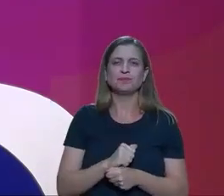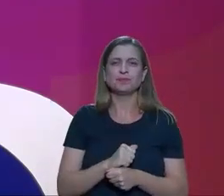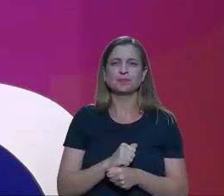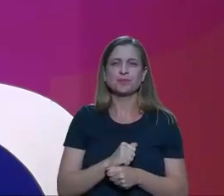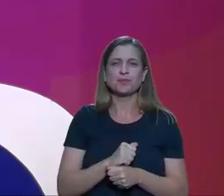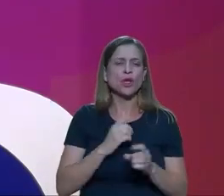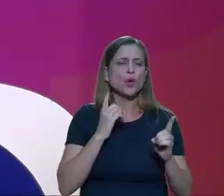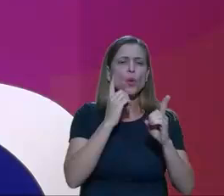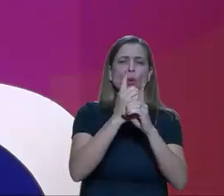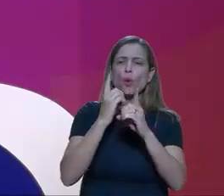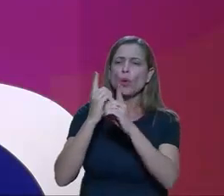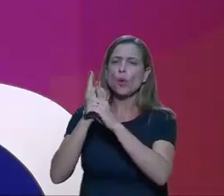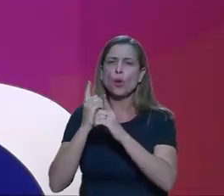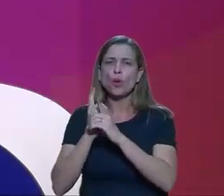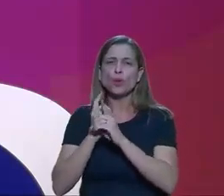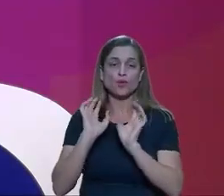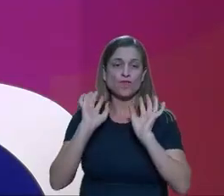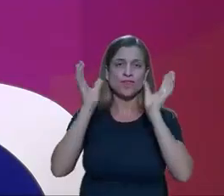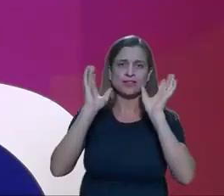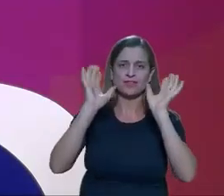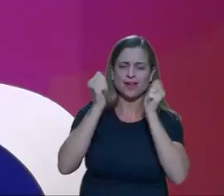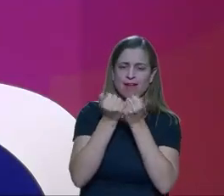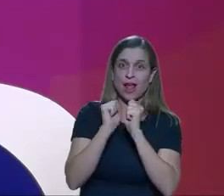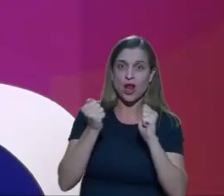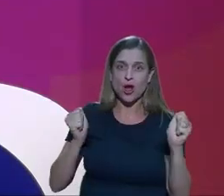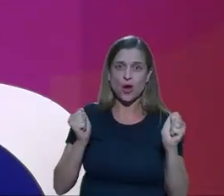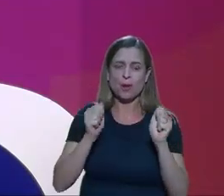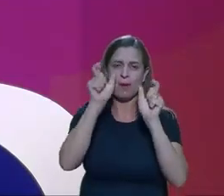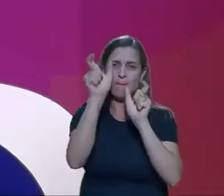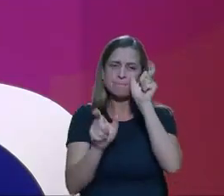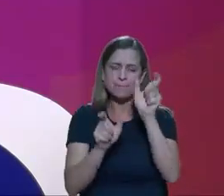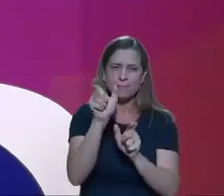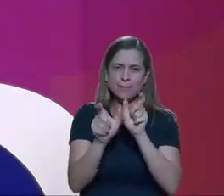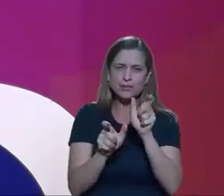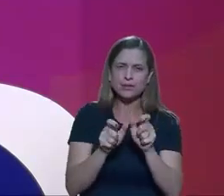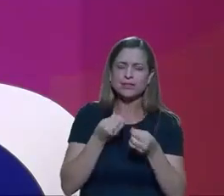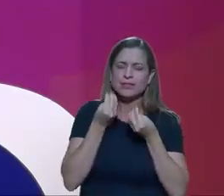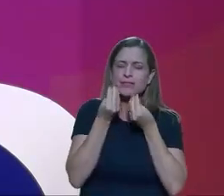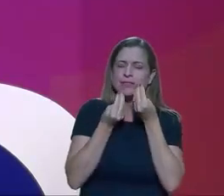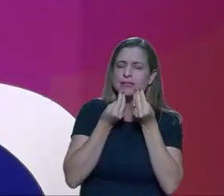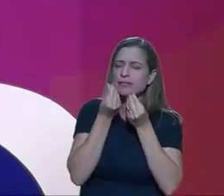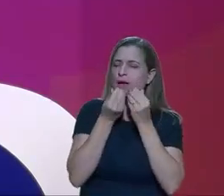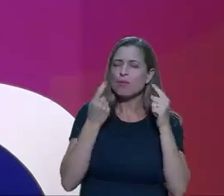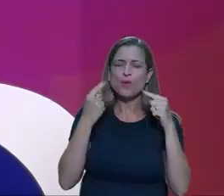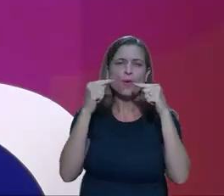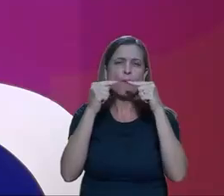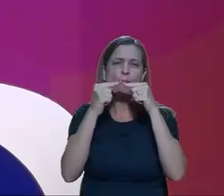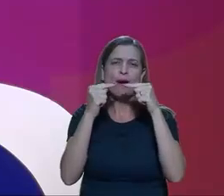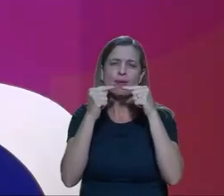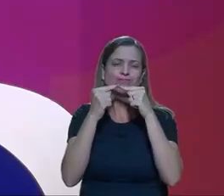Encontros, festas grandiosas, personagens e sabores